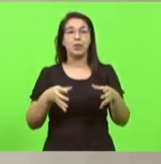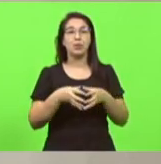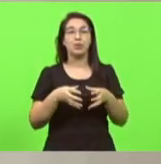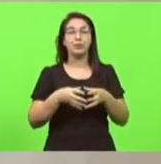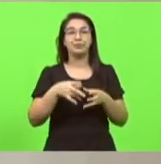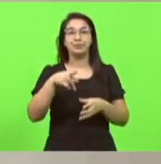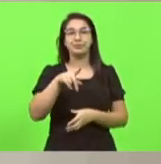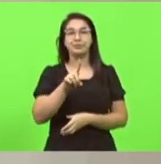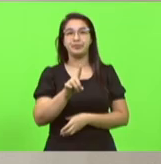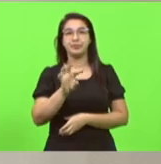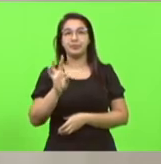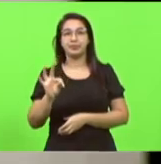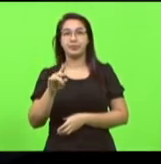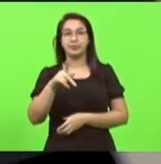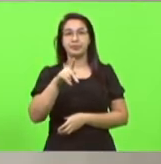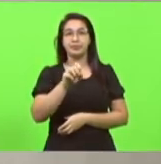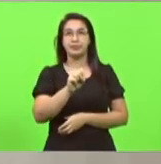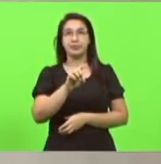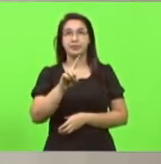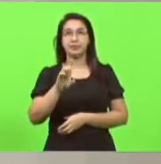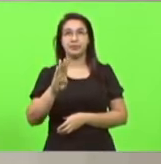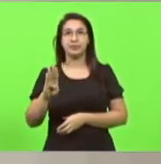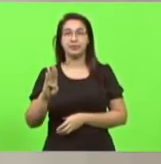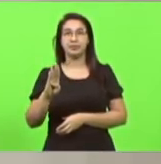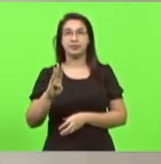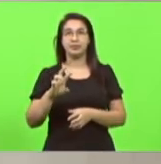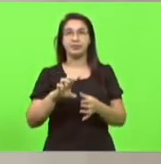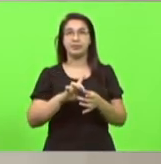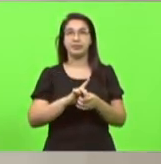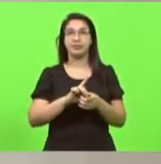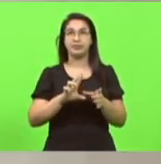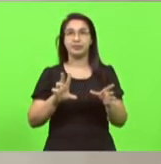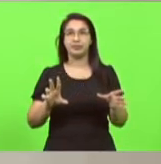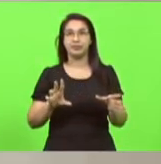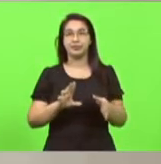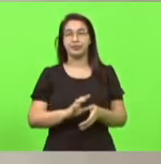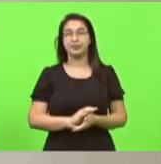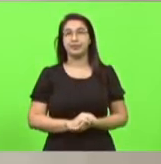PDT, PSDB, Republicanos.